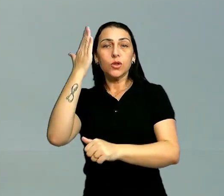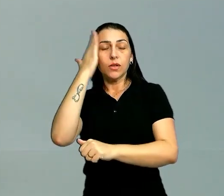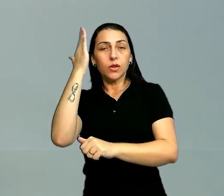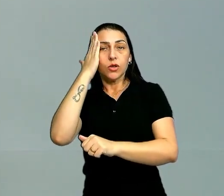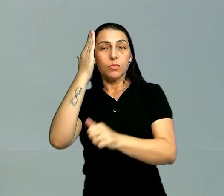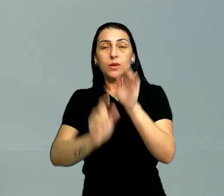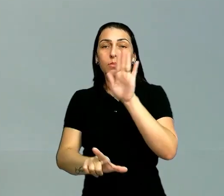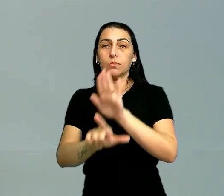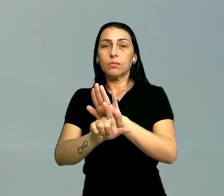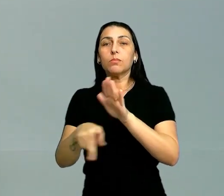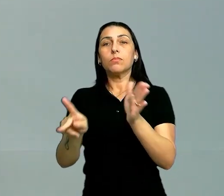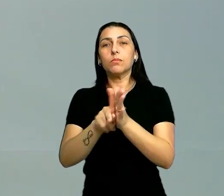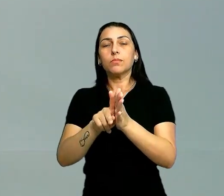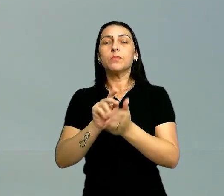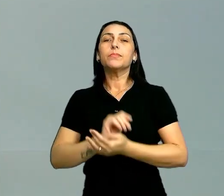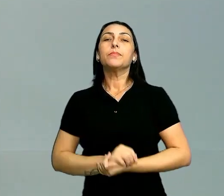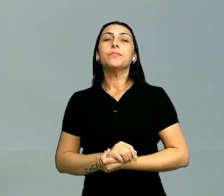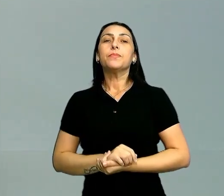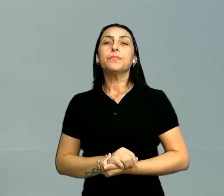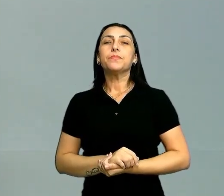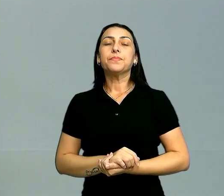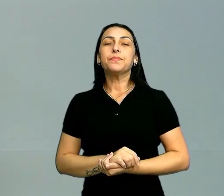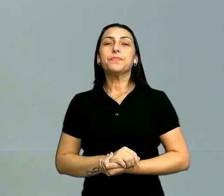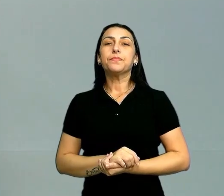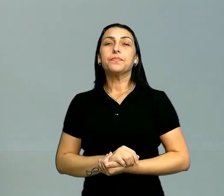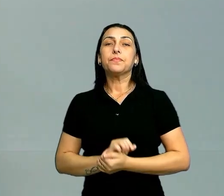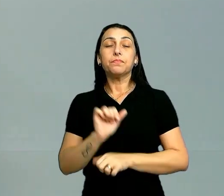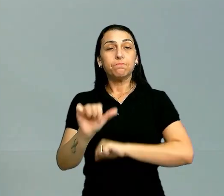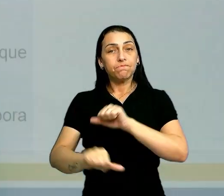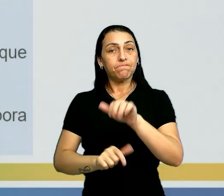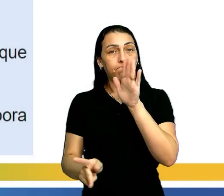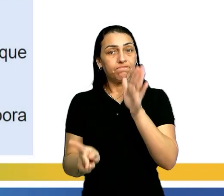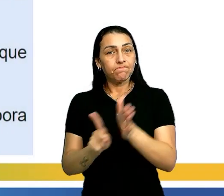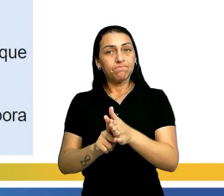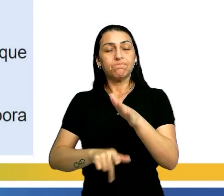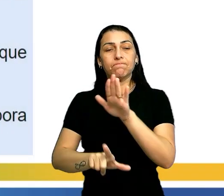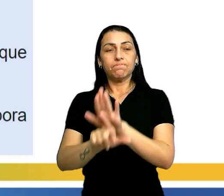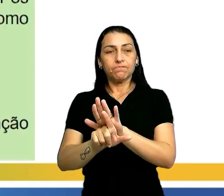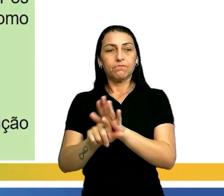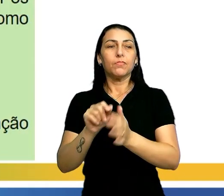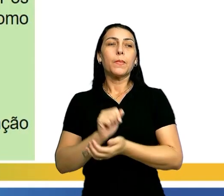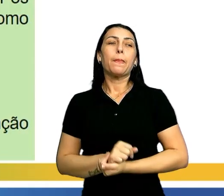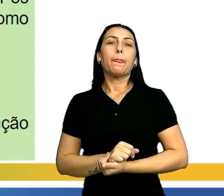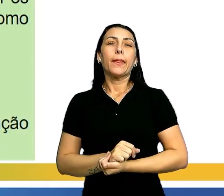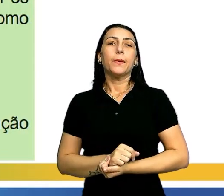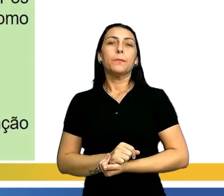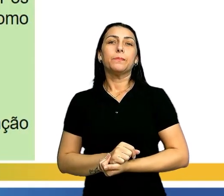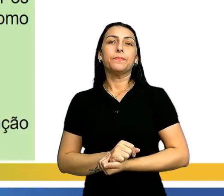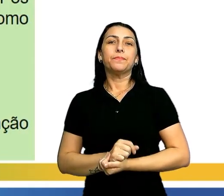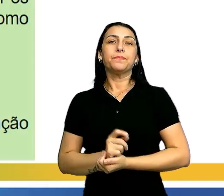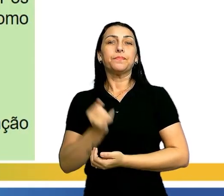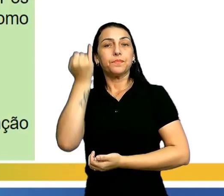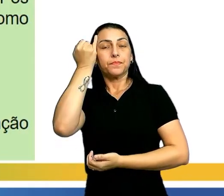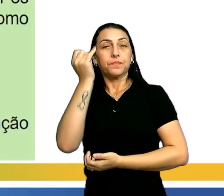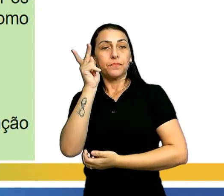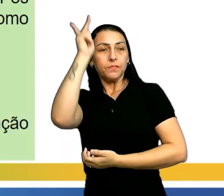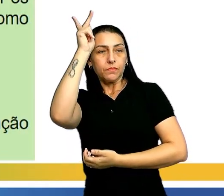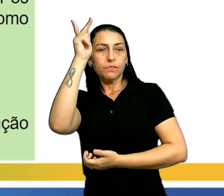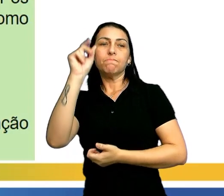interpretação da lei, ou uma variação da própria lei. Bom, então,